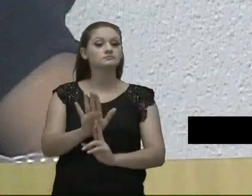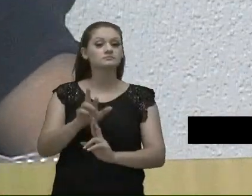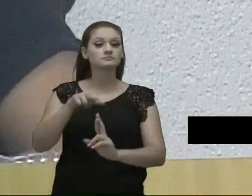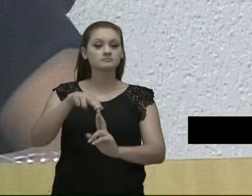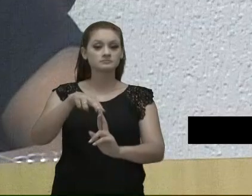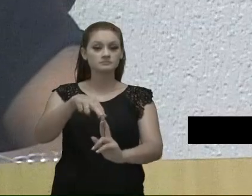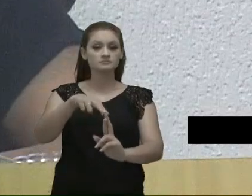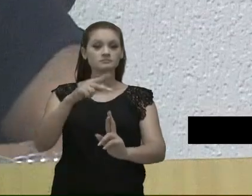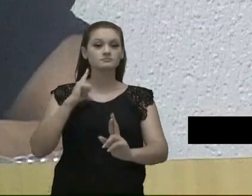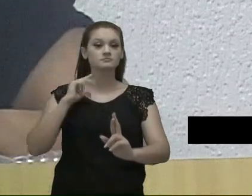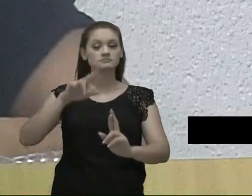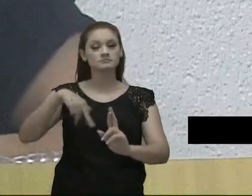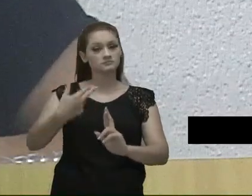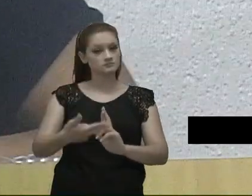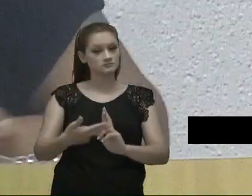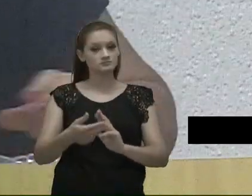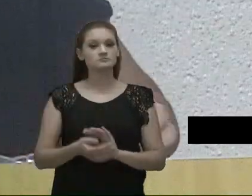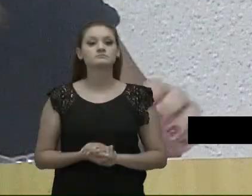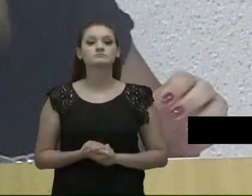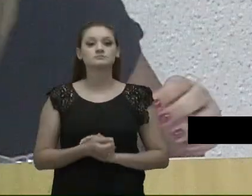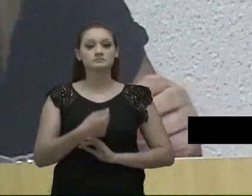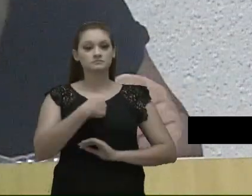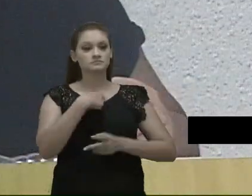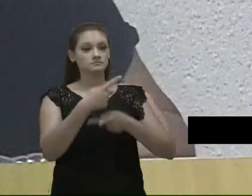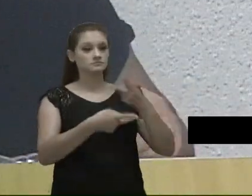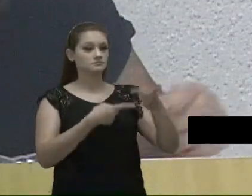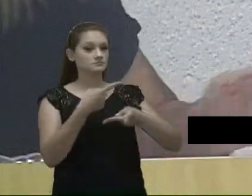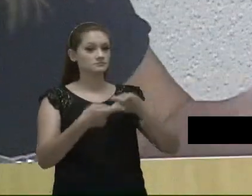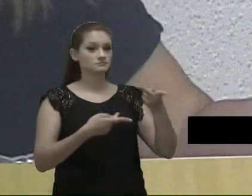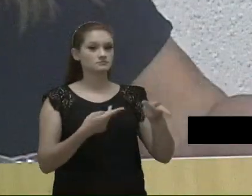balizar esses números. Presidente, são essas as minhas.